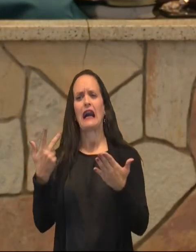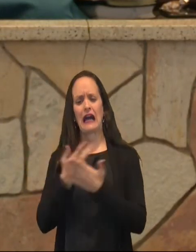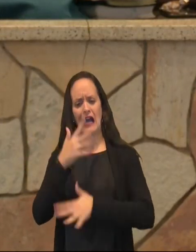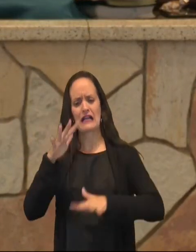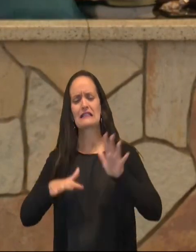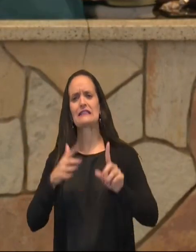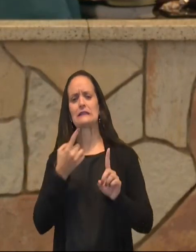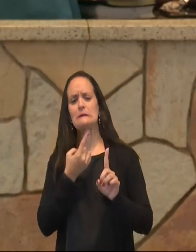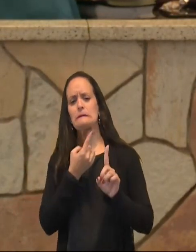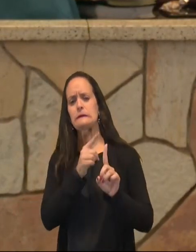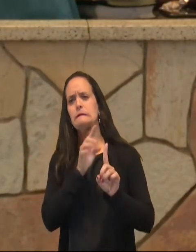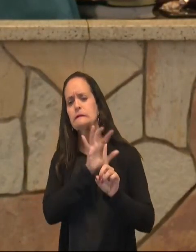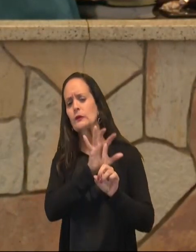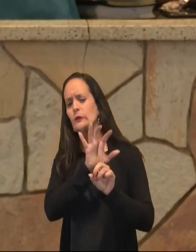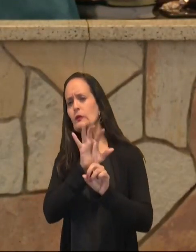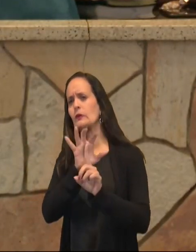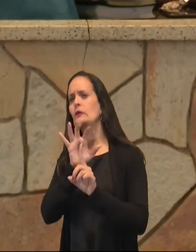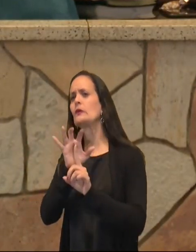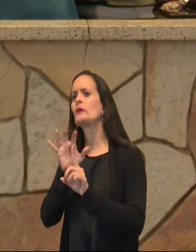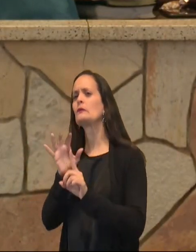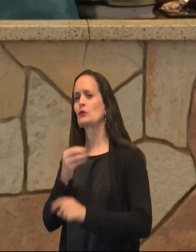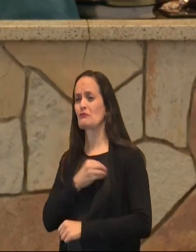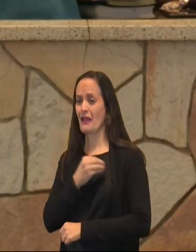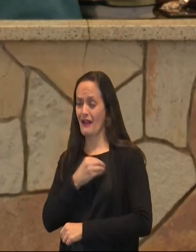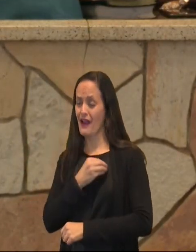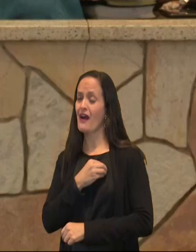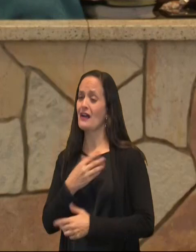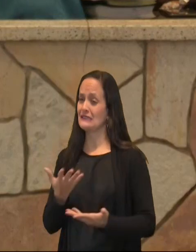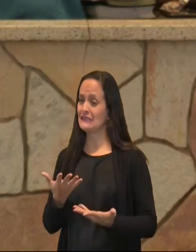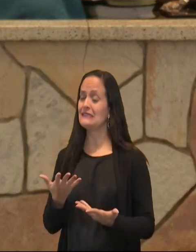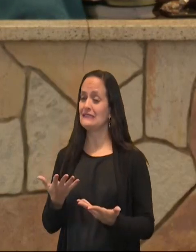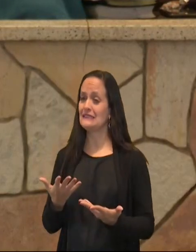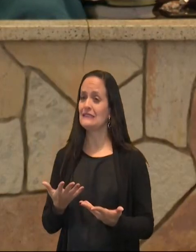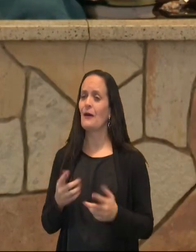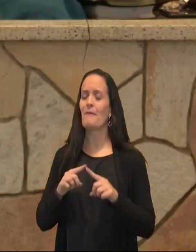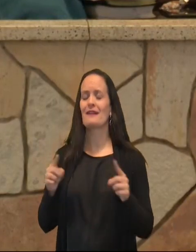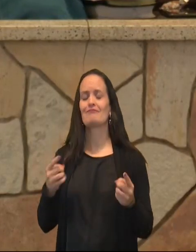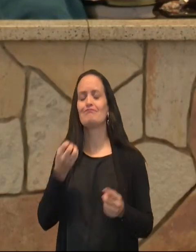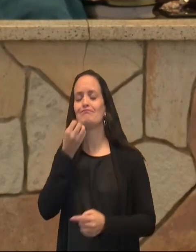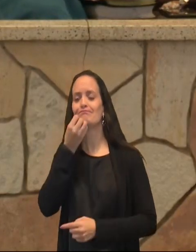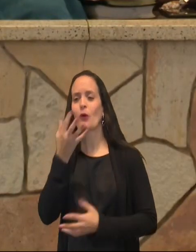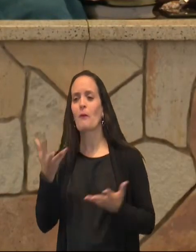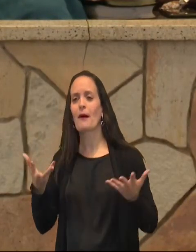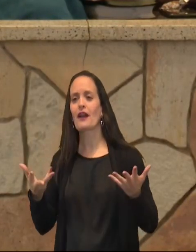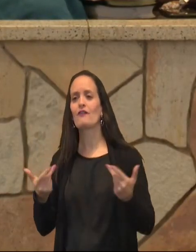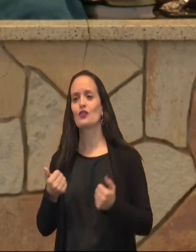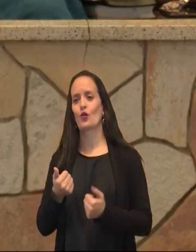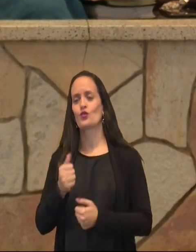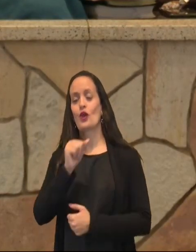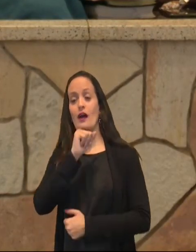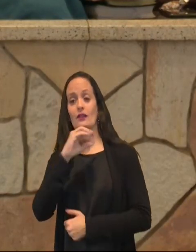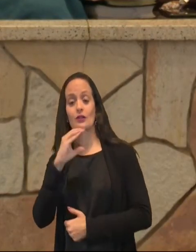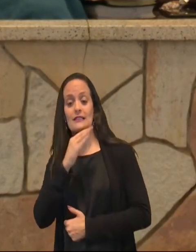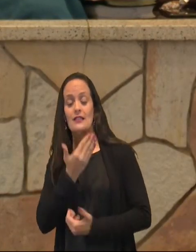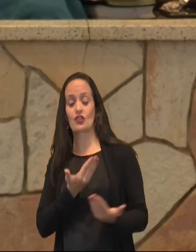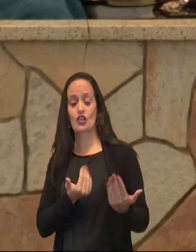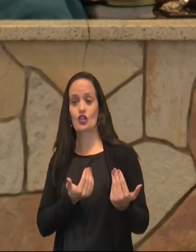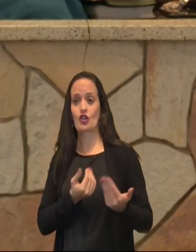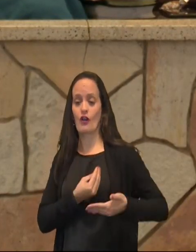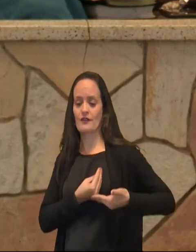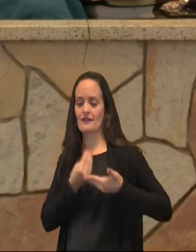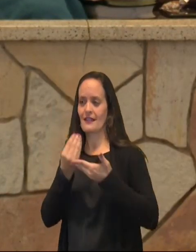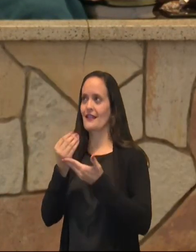atacada pelos pecados dessa geração. E como é lindo ver os nossos jovens se rendendo, entregando o coração a Cristo Jesus ainda